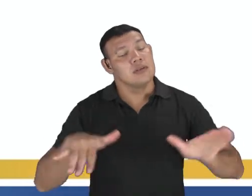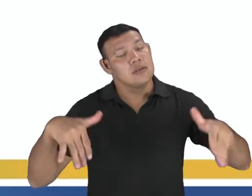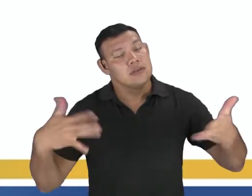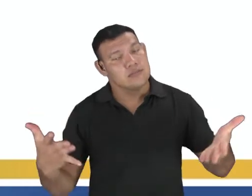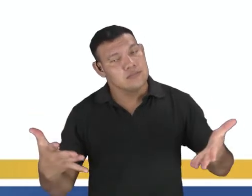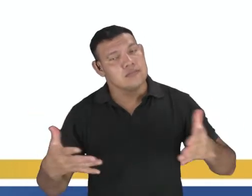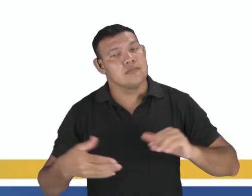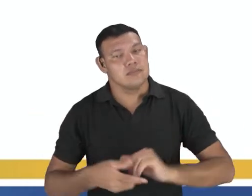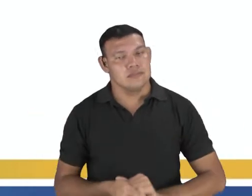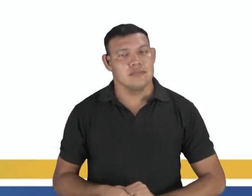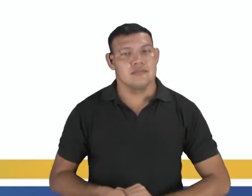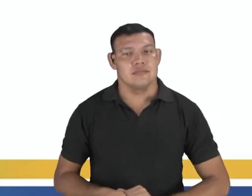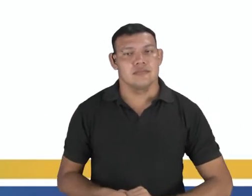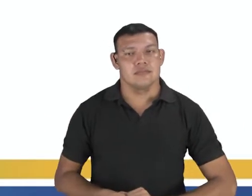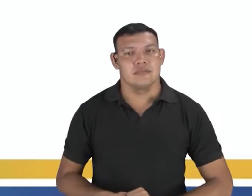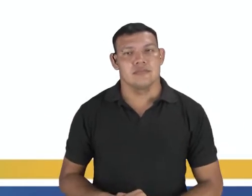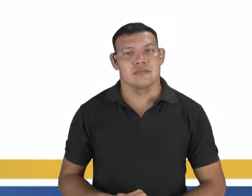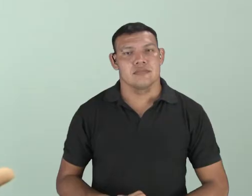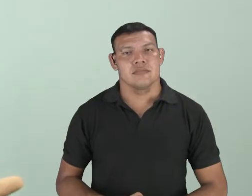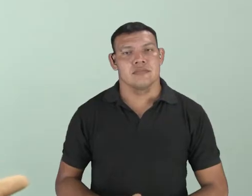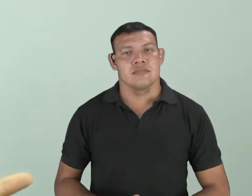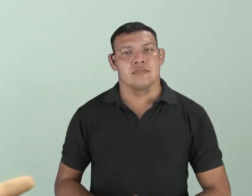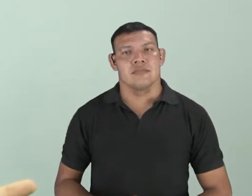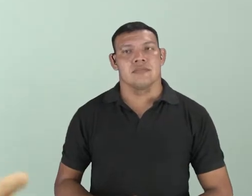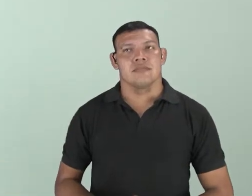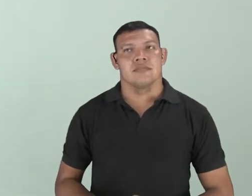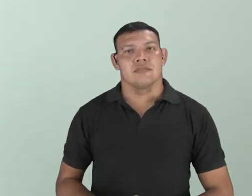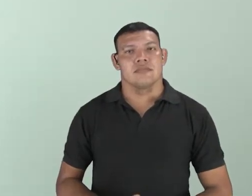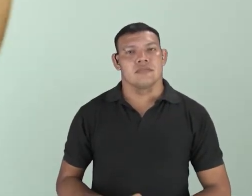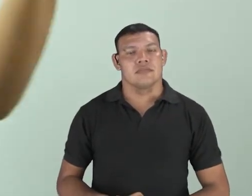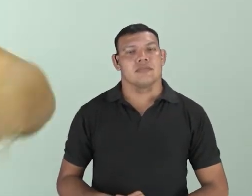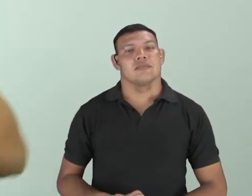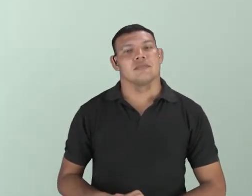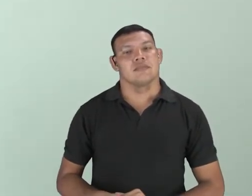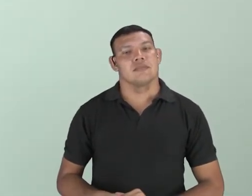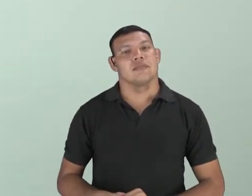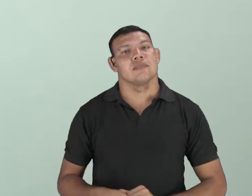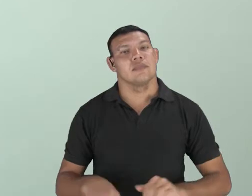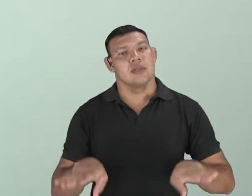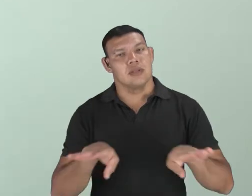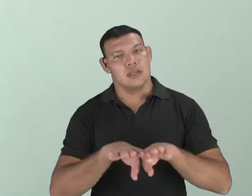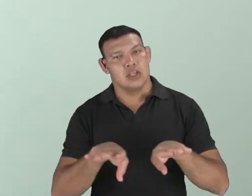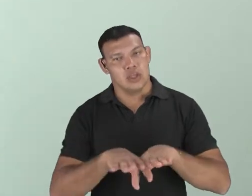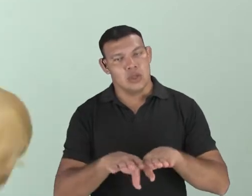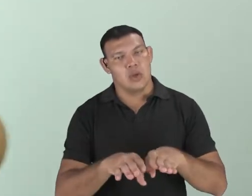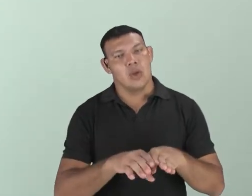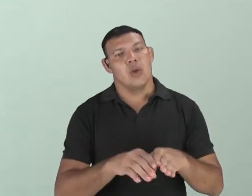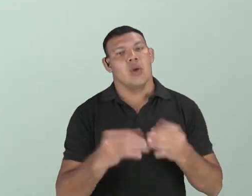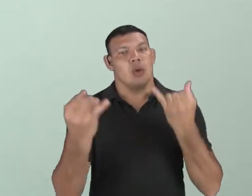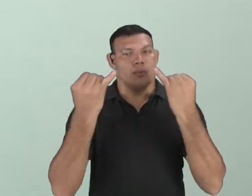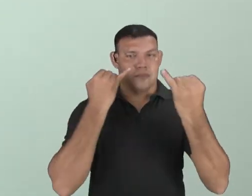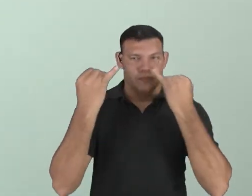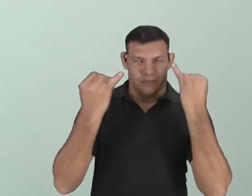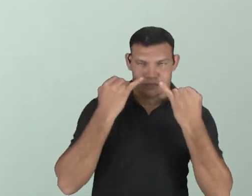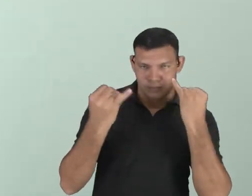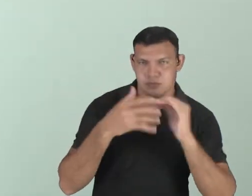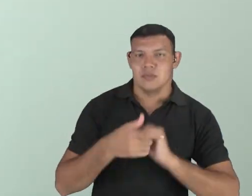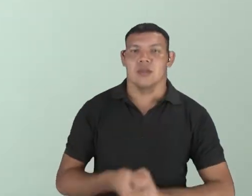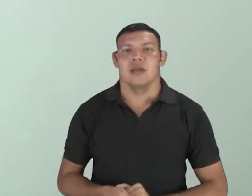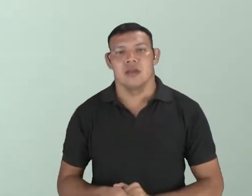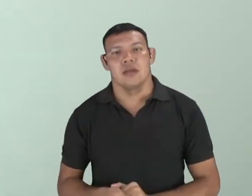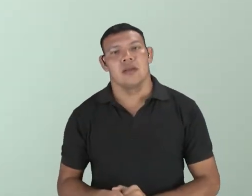isso, logo, por isso, aconteceu isso também. Trazendo estatística, trazendo dados